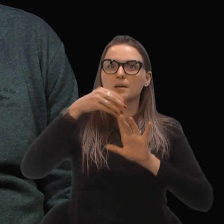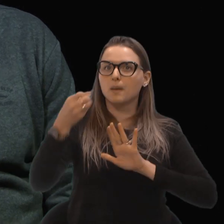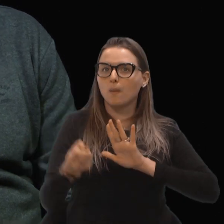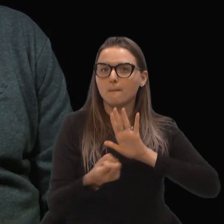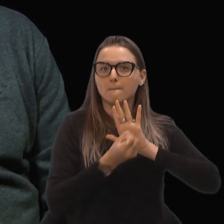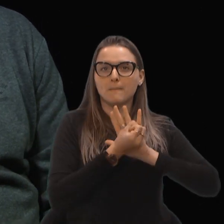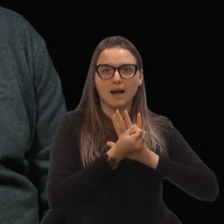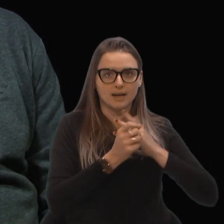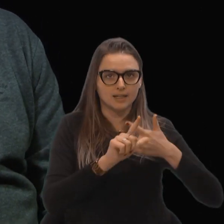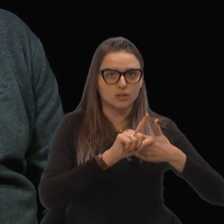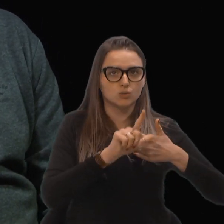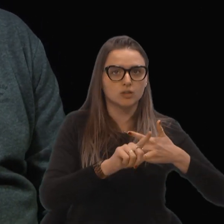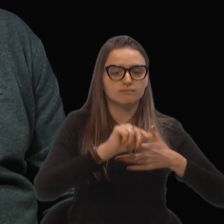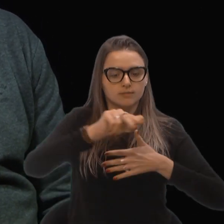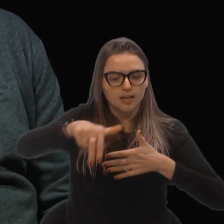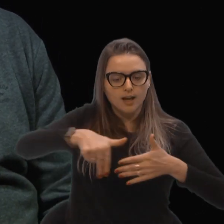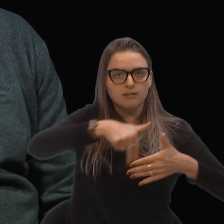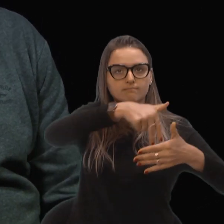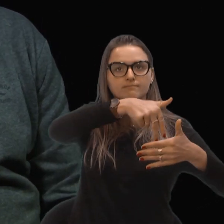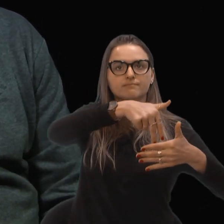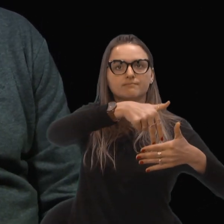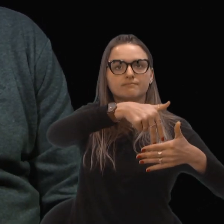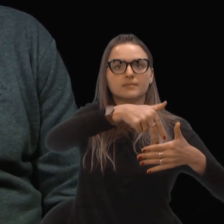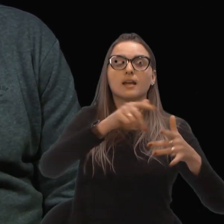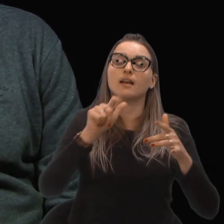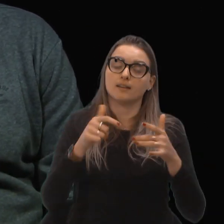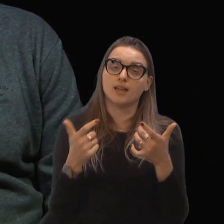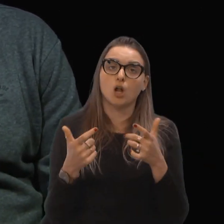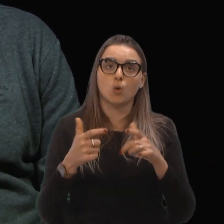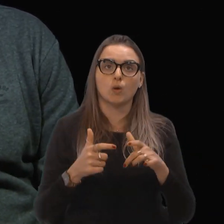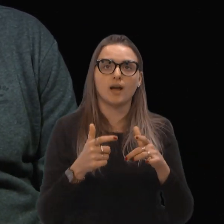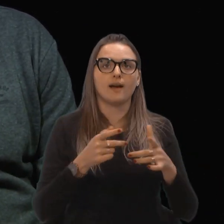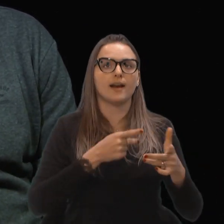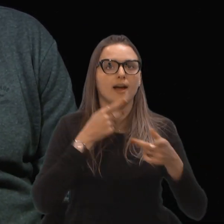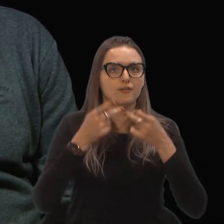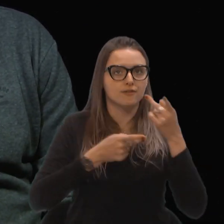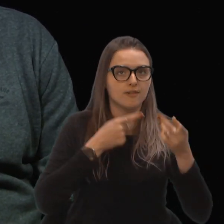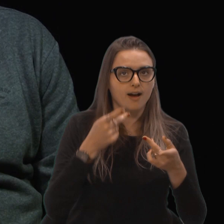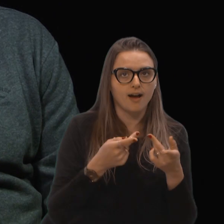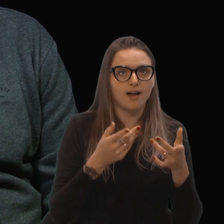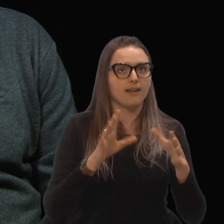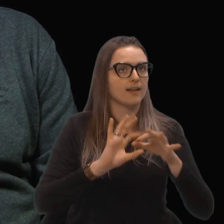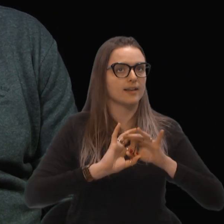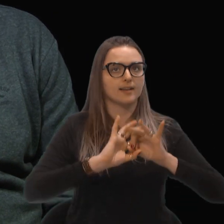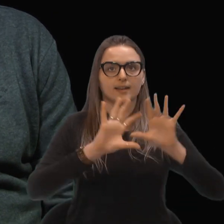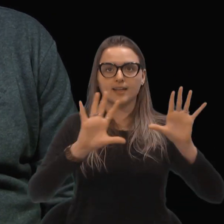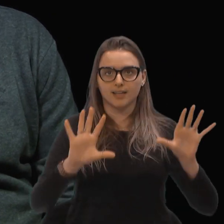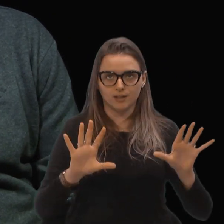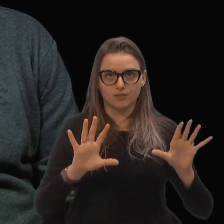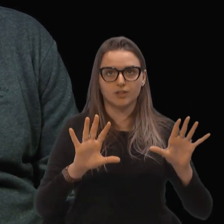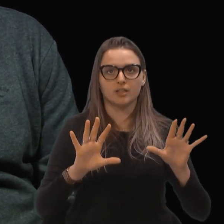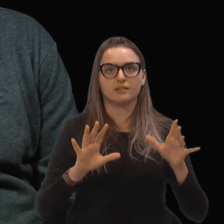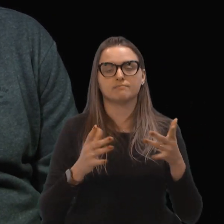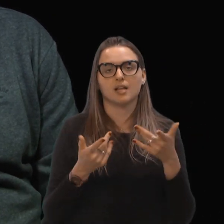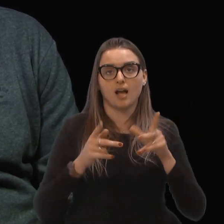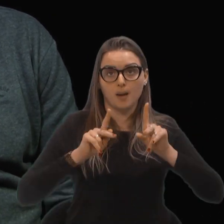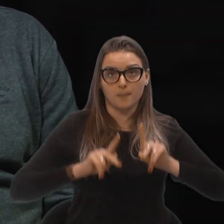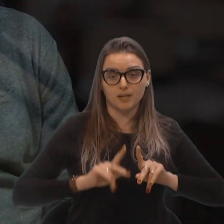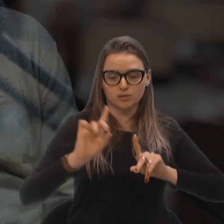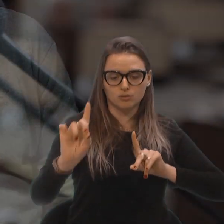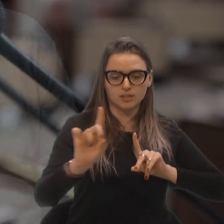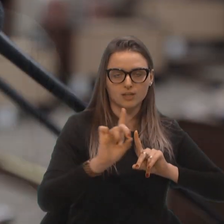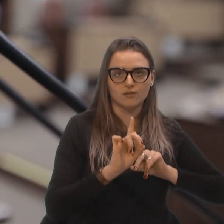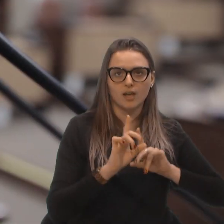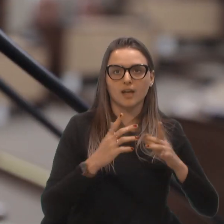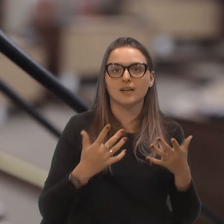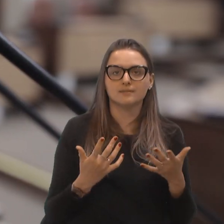principal símbolo do Legislativo, que é a tribuna, que é onde a palavra é dada livremente ao